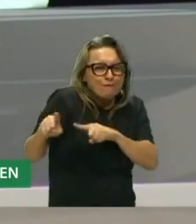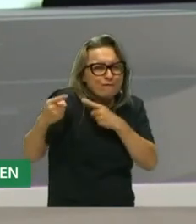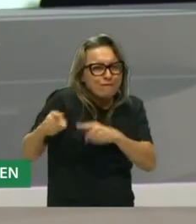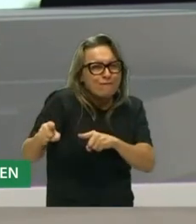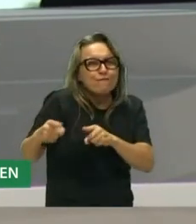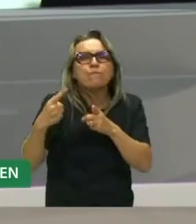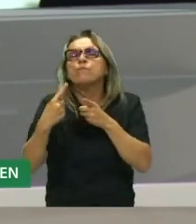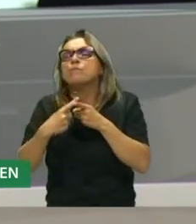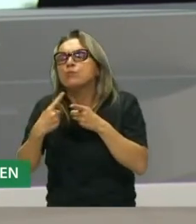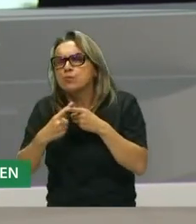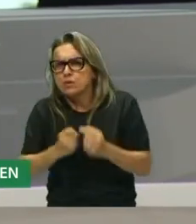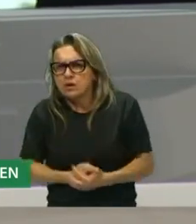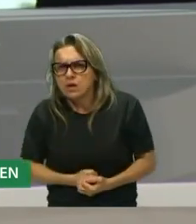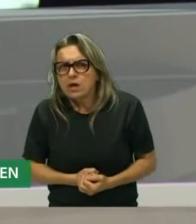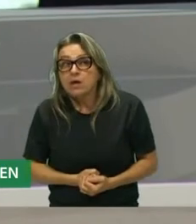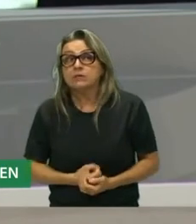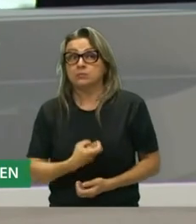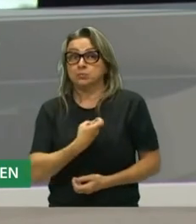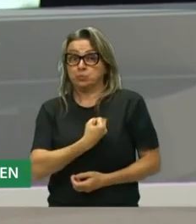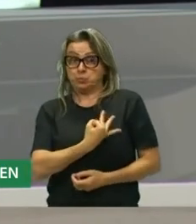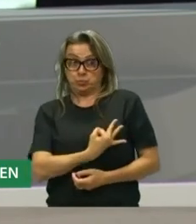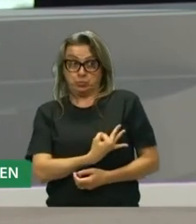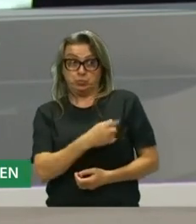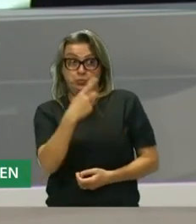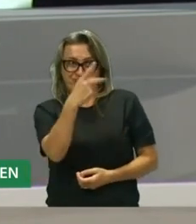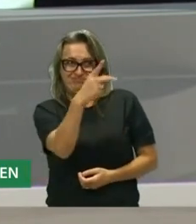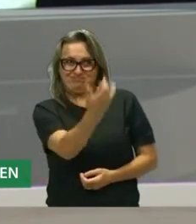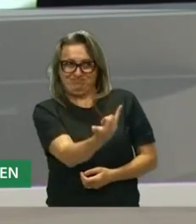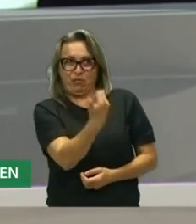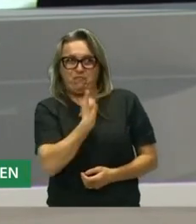fato do número que a senhora acaba de nos expor aqui,